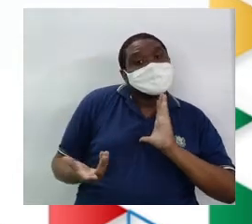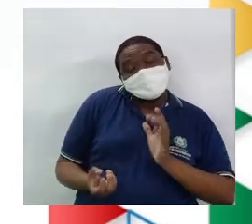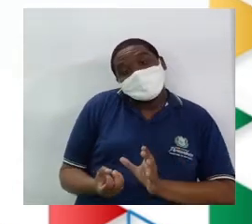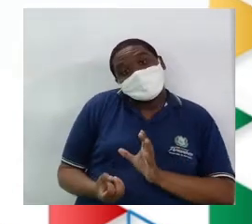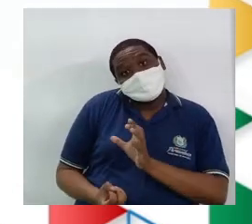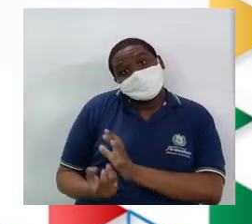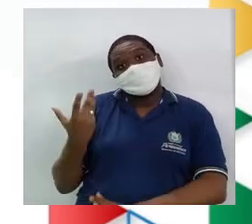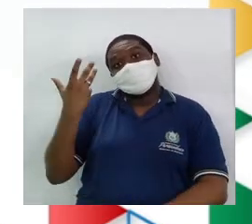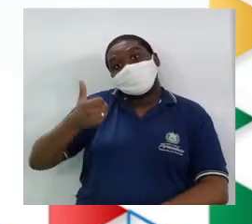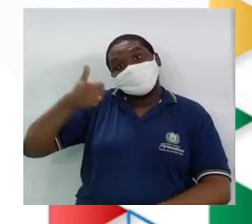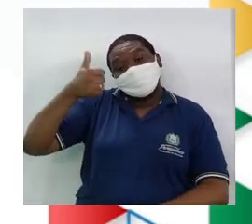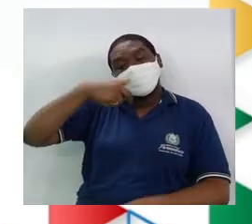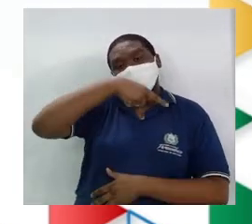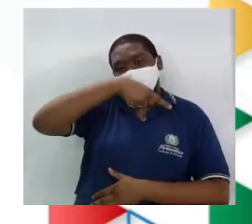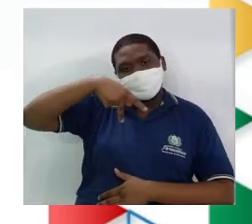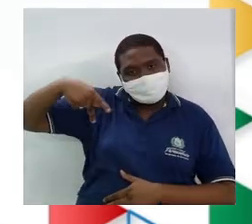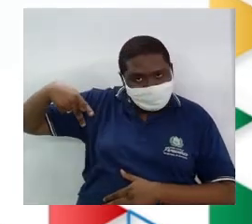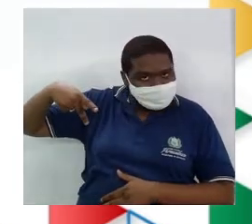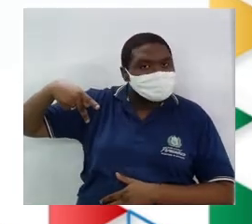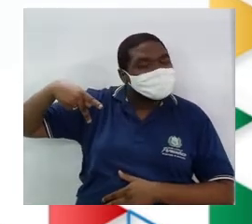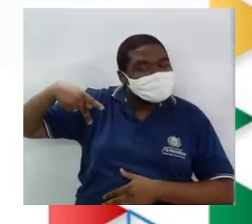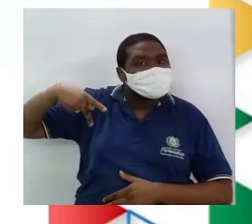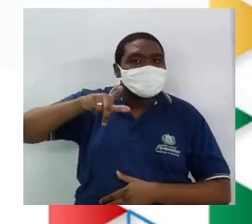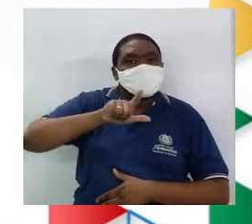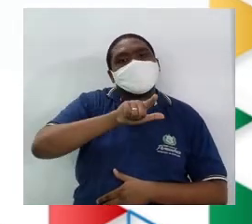primeiro presidente da